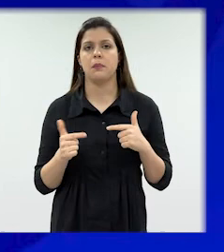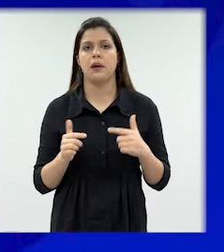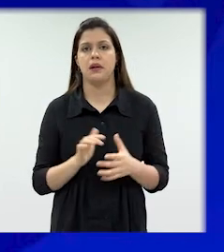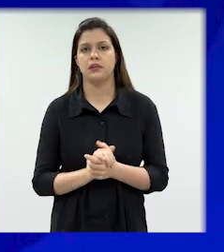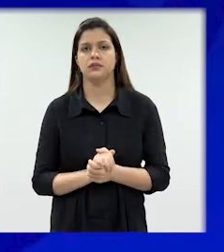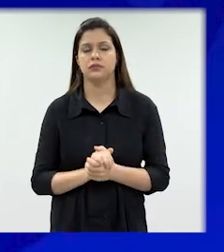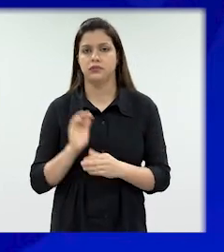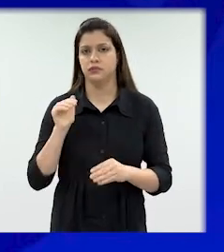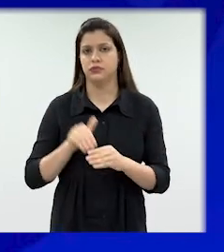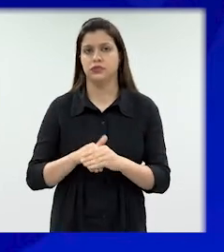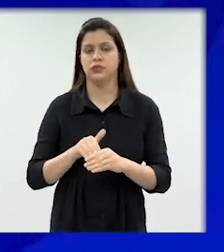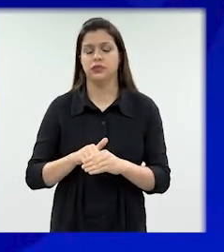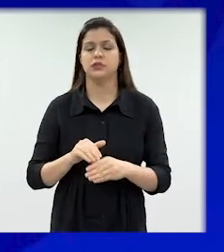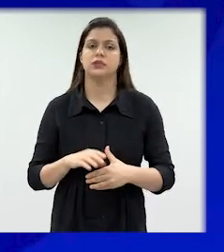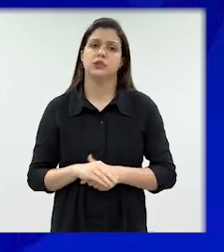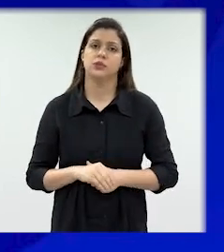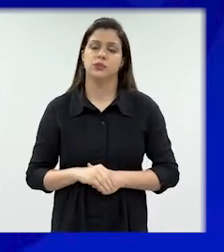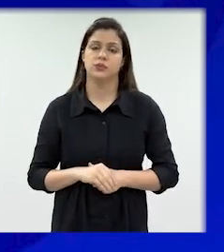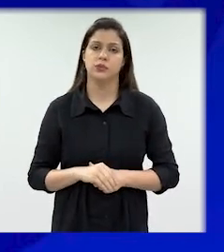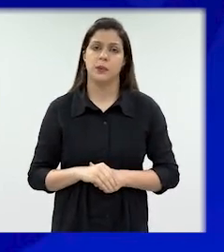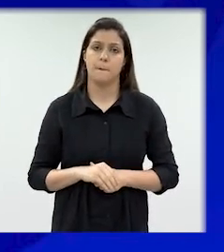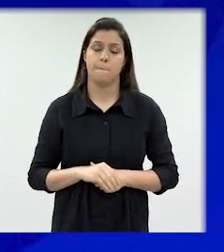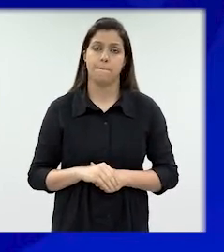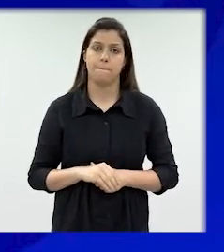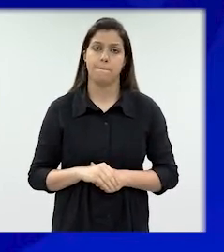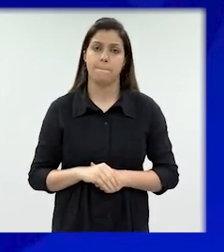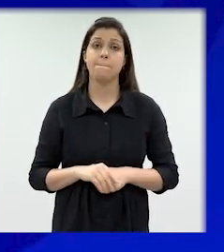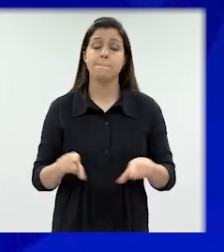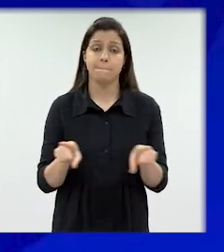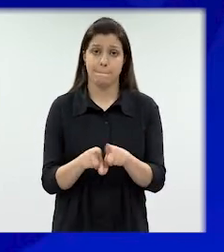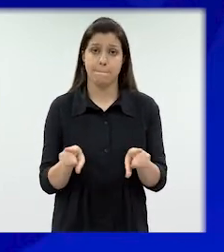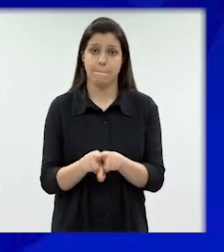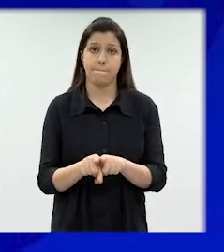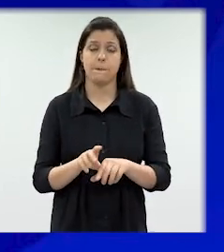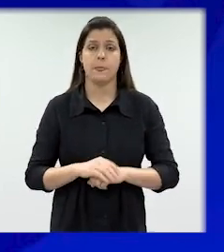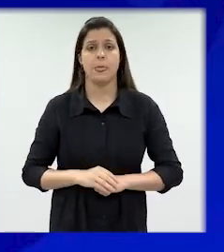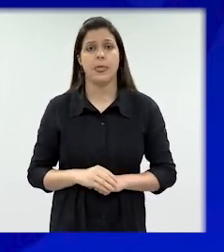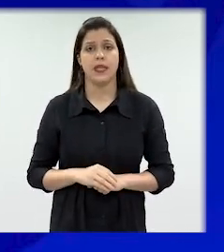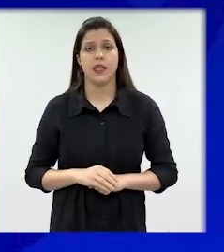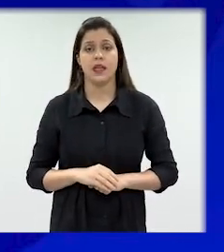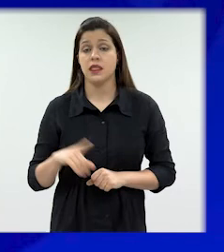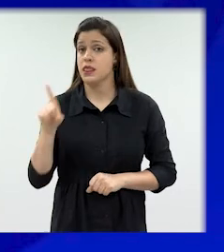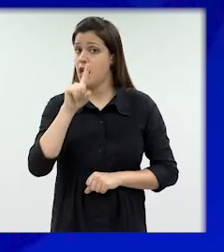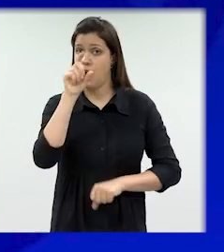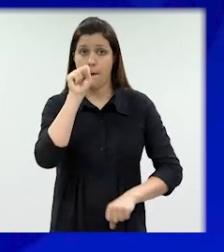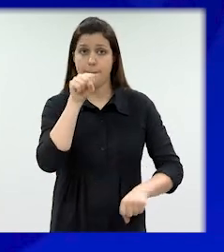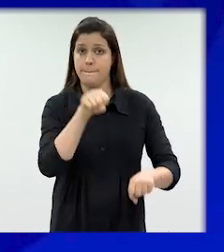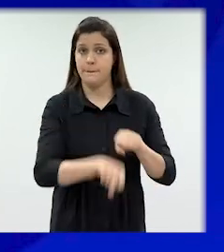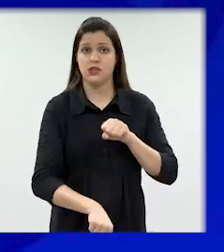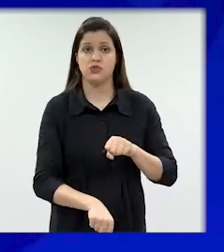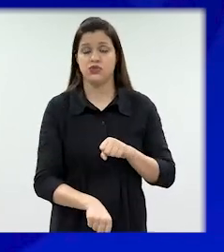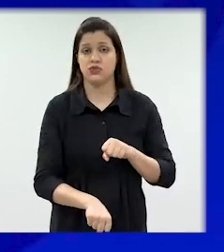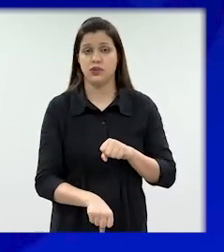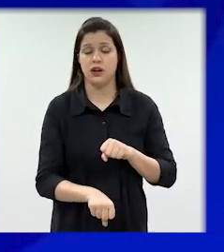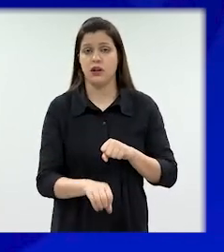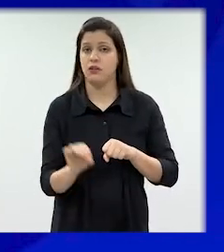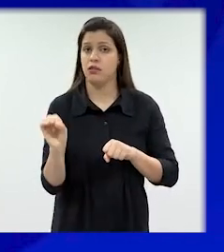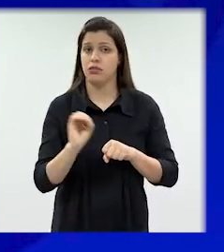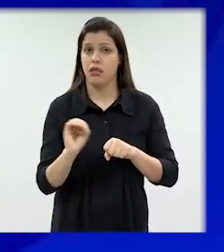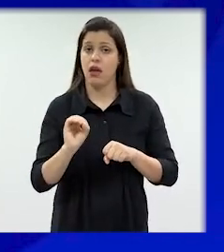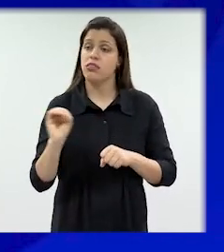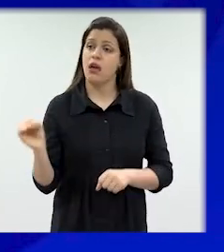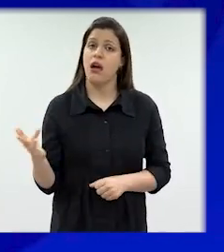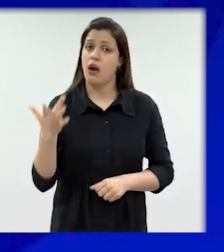processo eleitoral, incluindo o eleitor, obviamente, e também sem prejuízo da